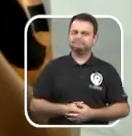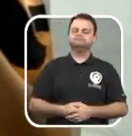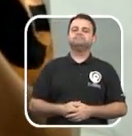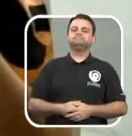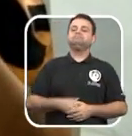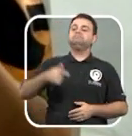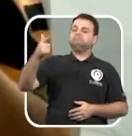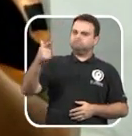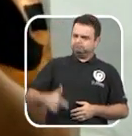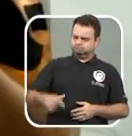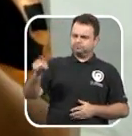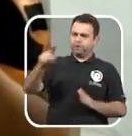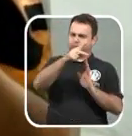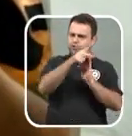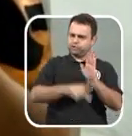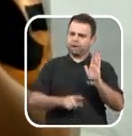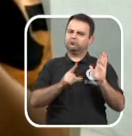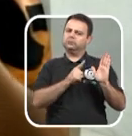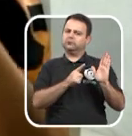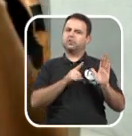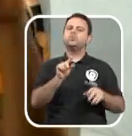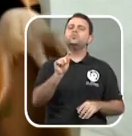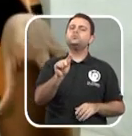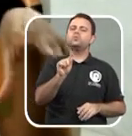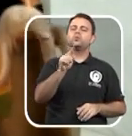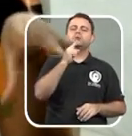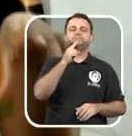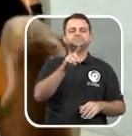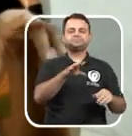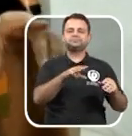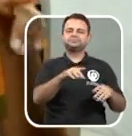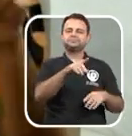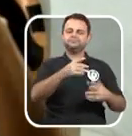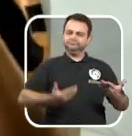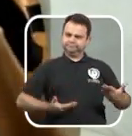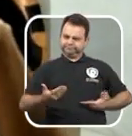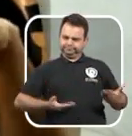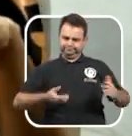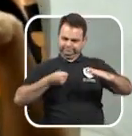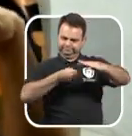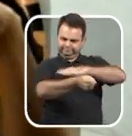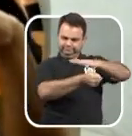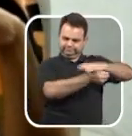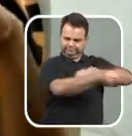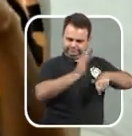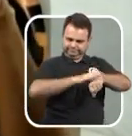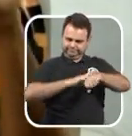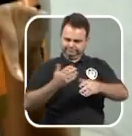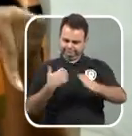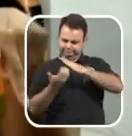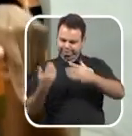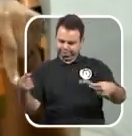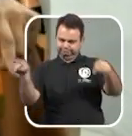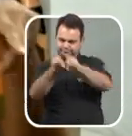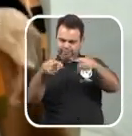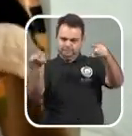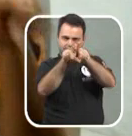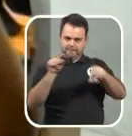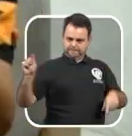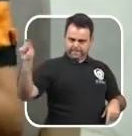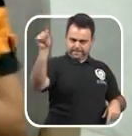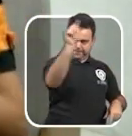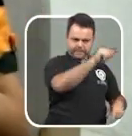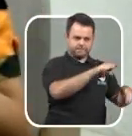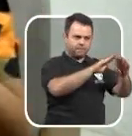projeto que tramita aqui na casa que trata do registro de ponto desses trabalhadores terceirizados, estabelecendo que esse registro deve ser feito